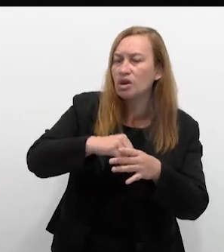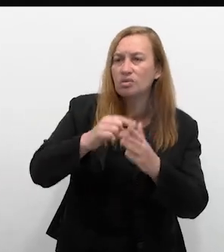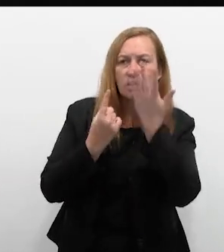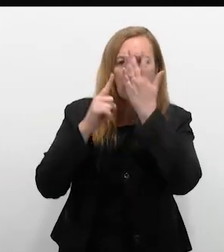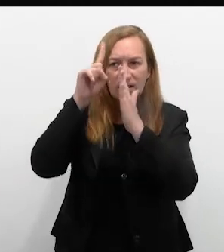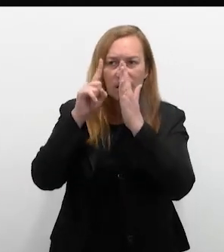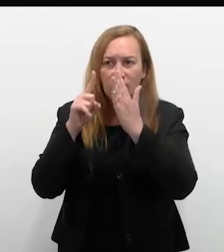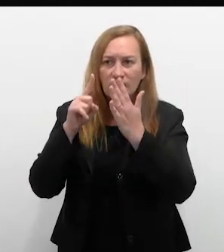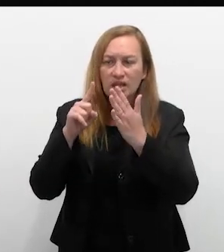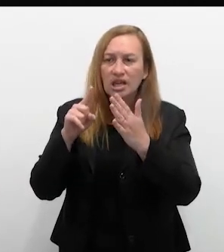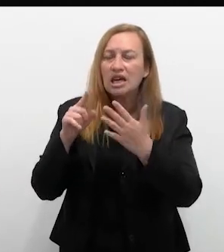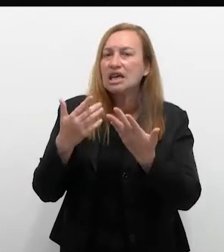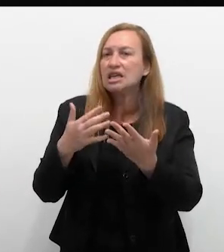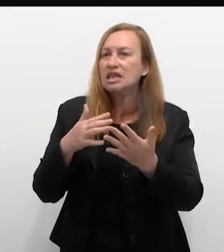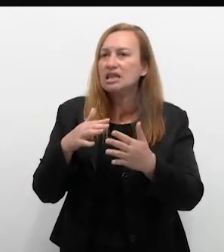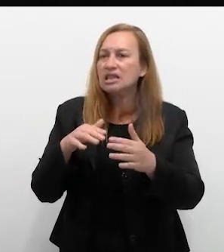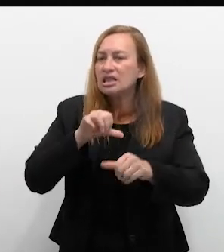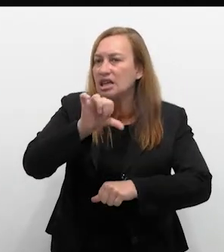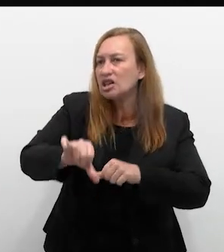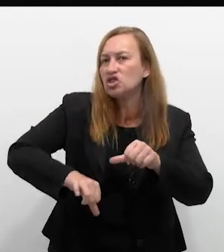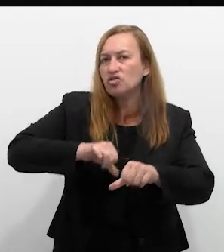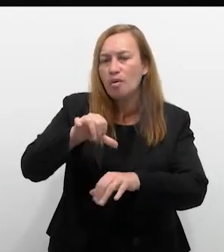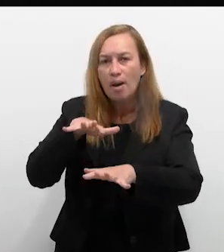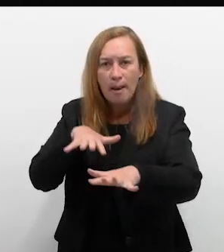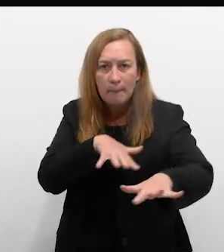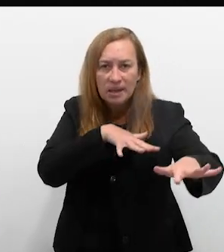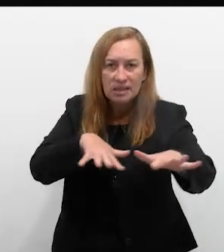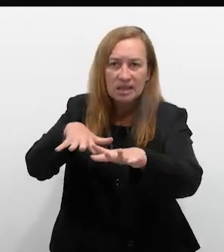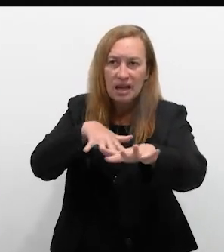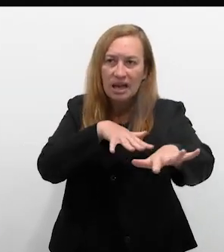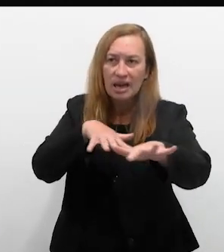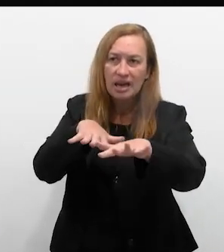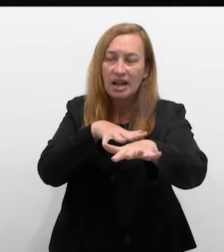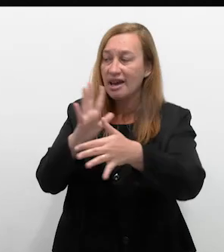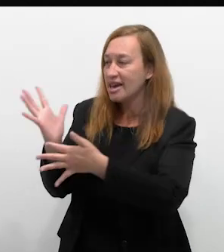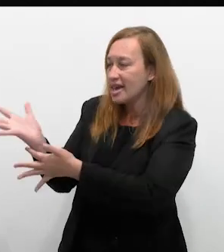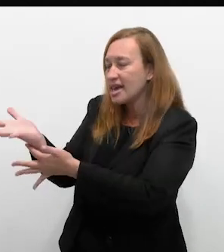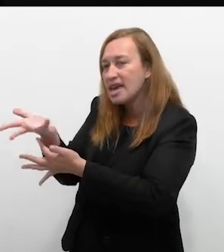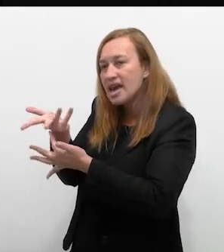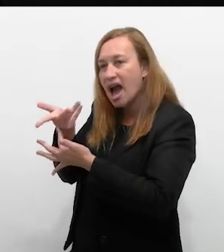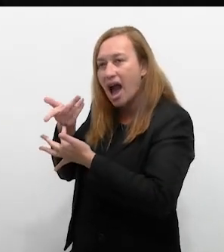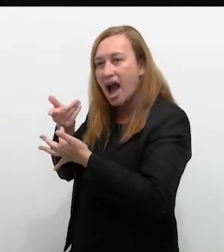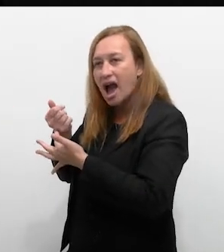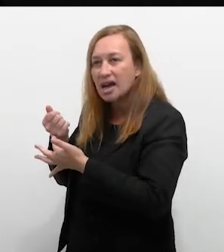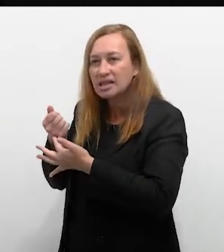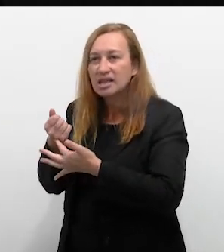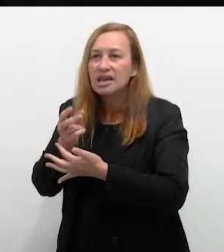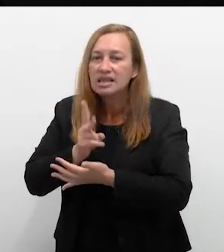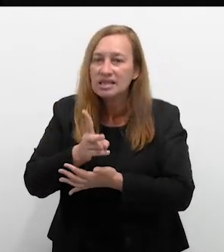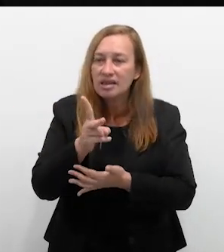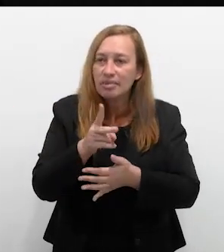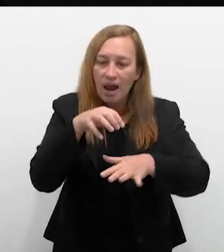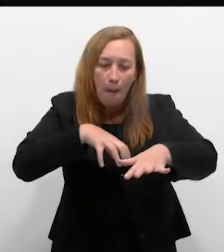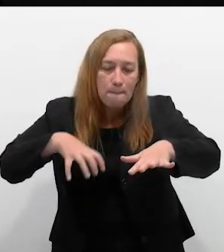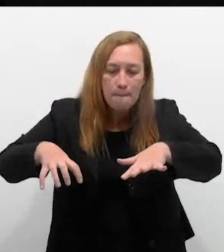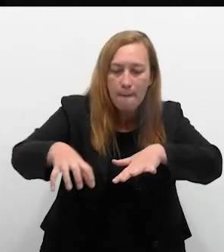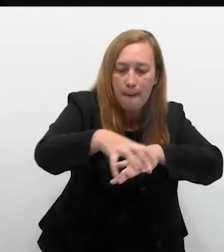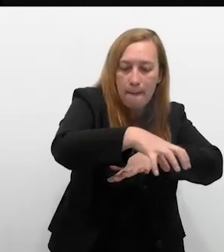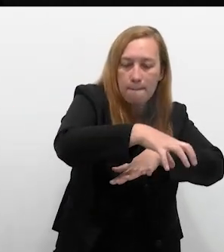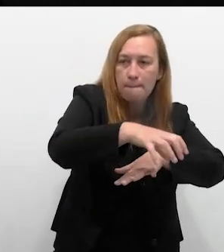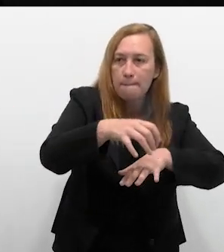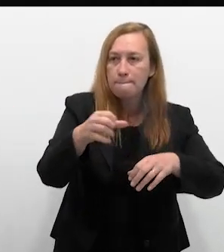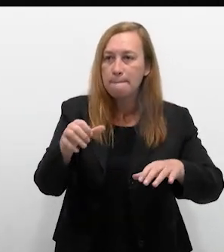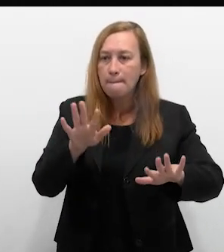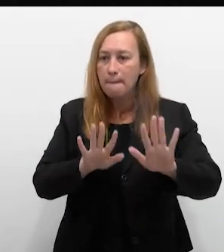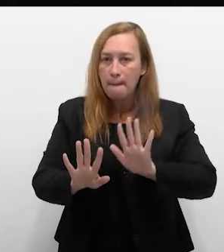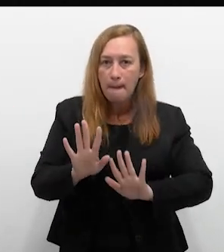carnaval e transformar a passarela numa galeria de arte, né, com as referências que ela construía. Cada vez que ela construiu um cenário num carro